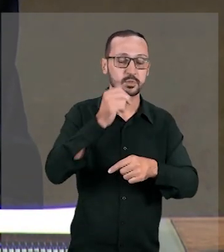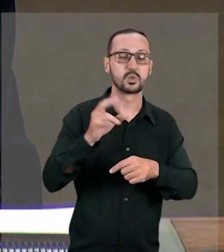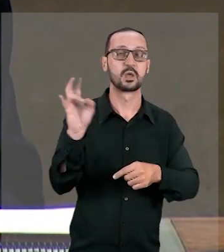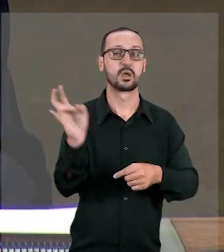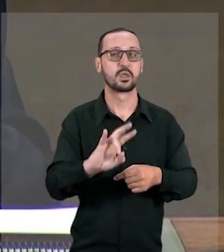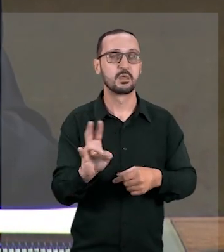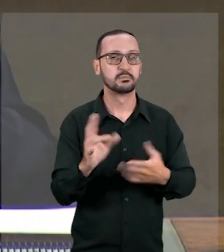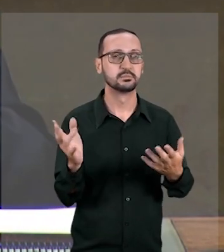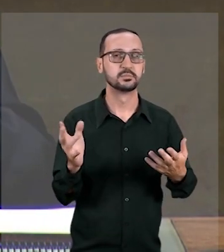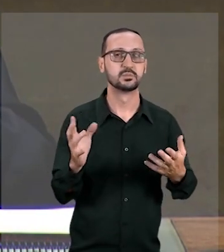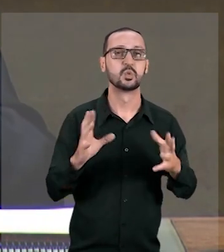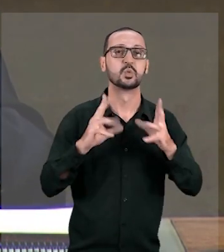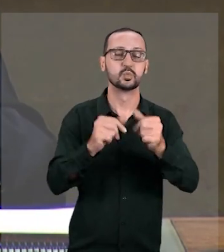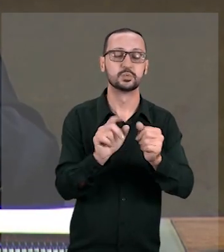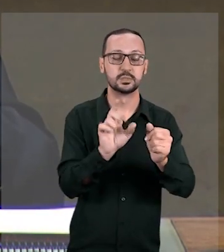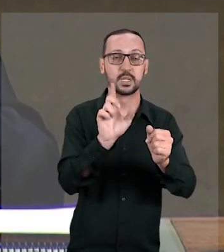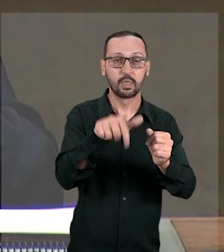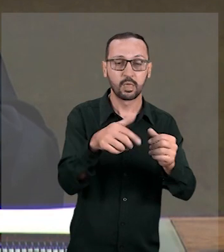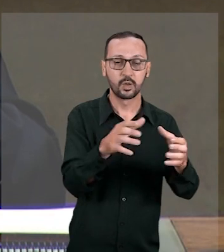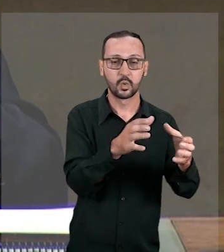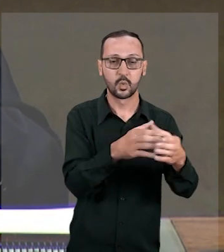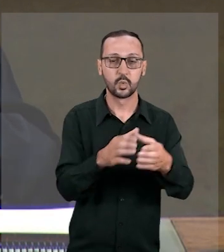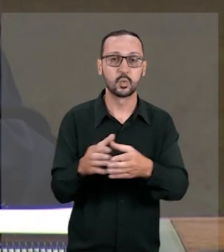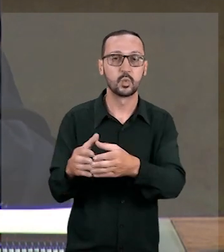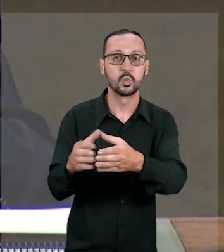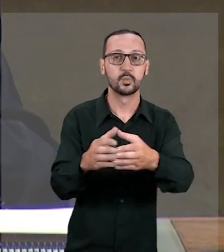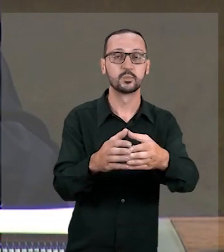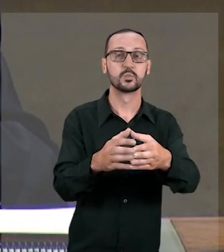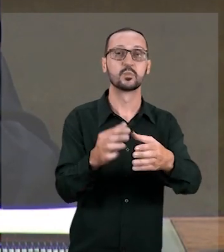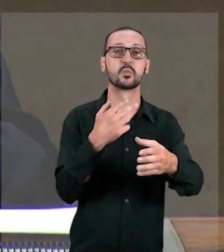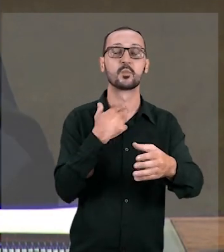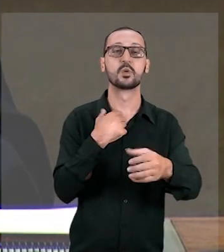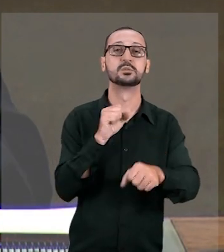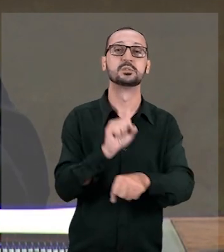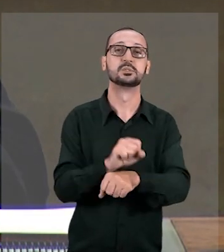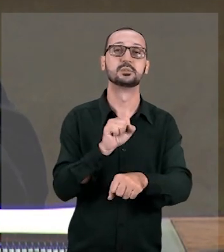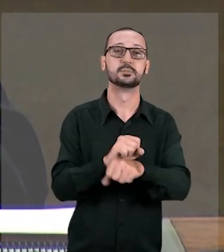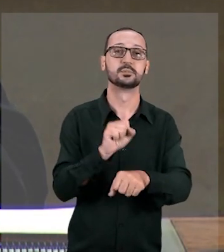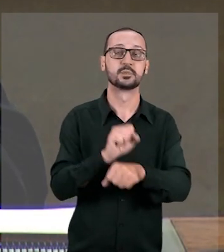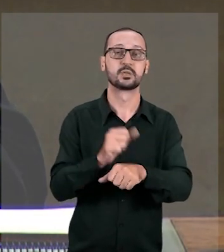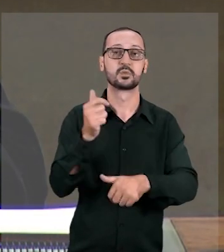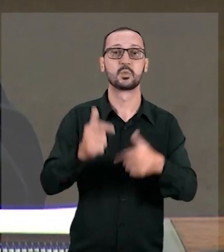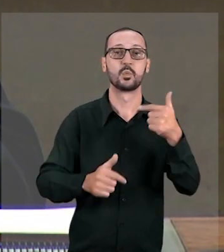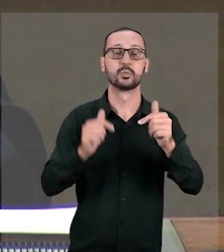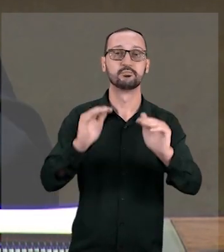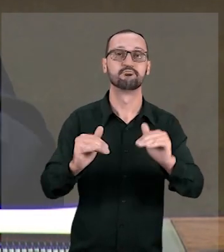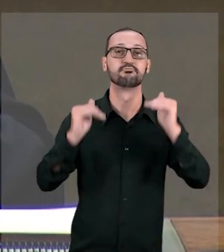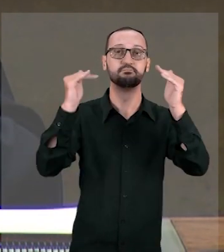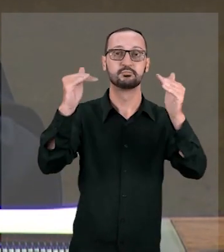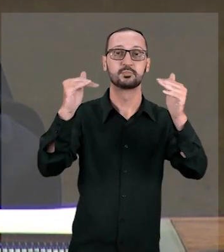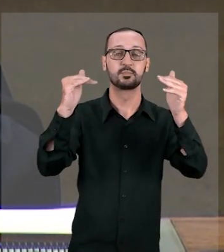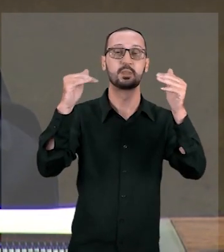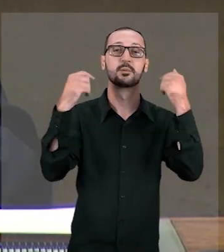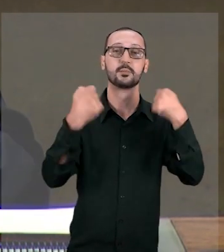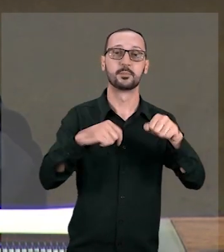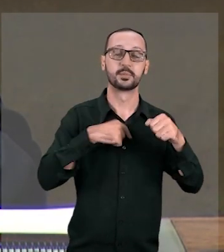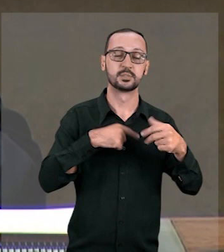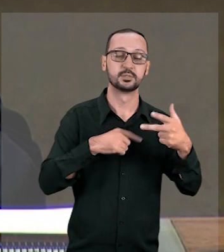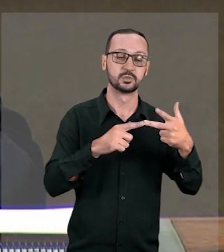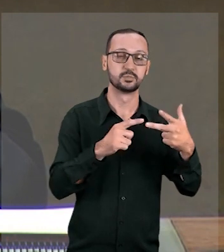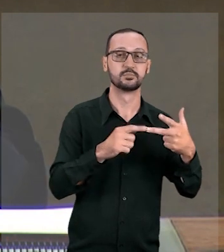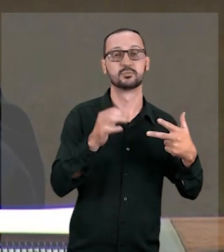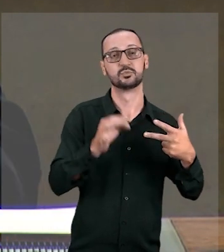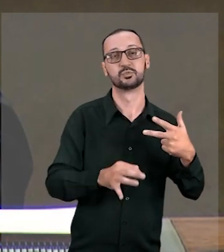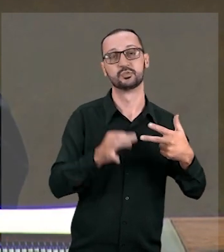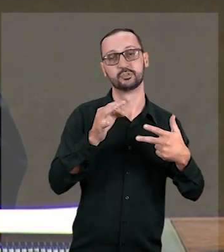gays. São minorias que não podem depender do processo político majoritário, precisam do Poder